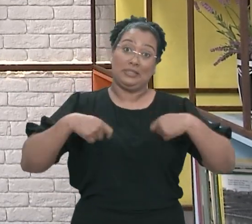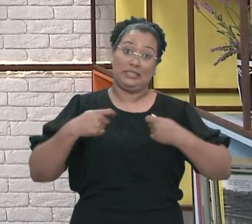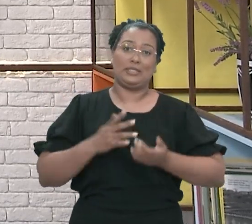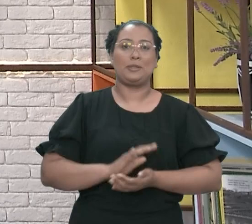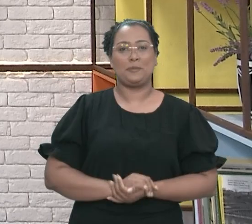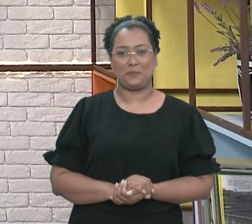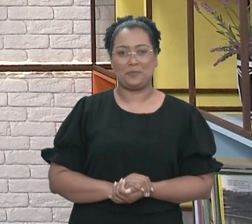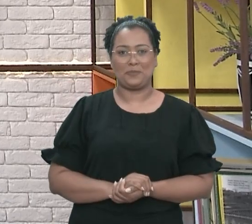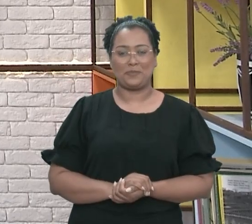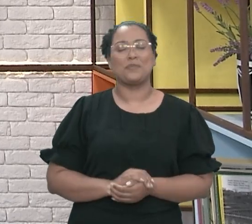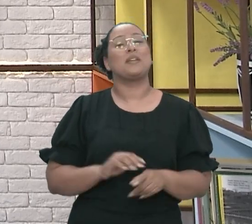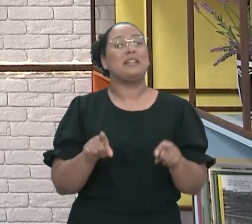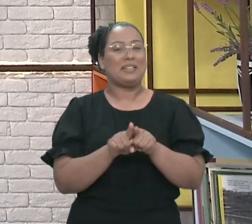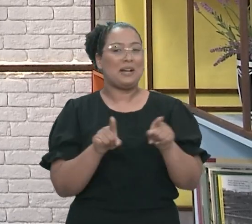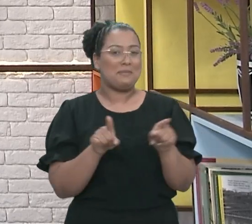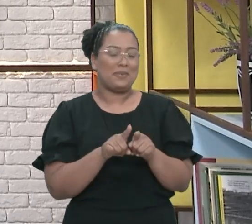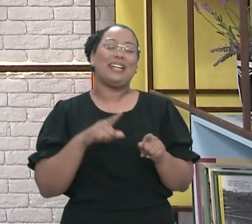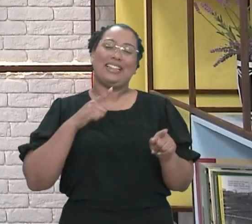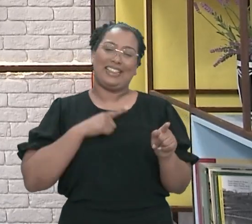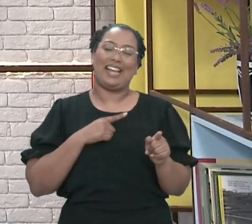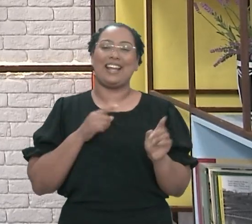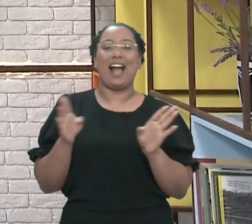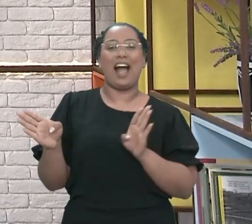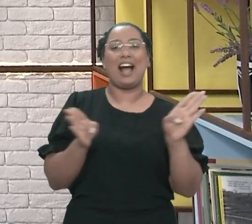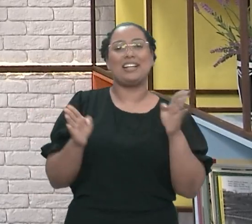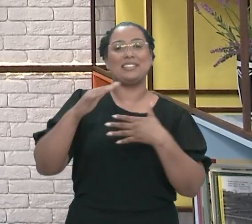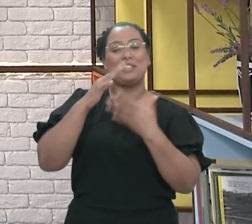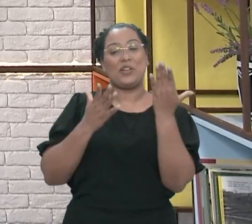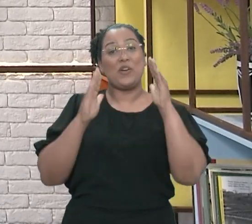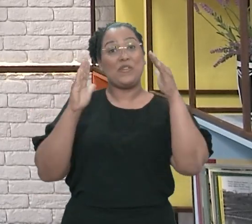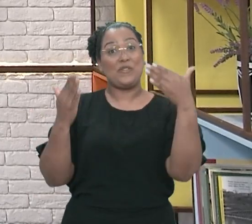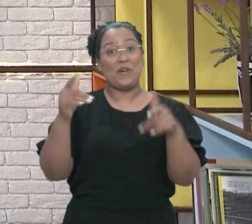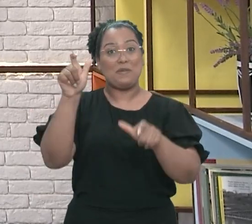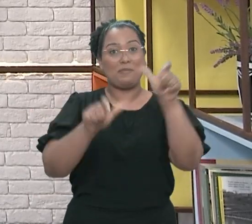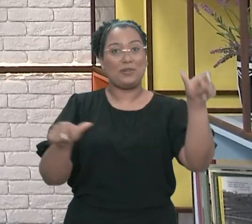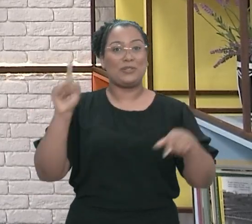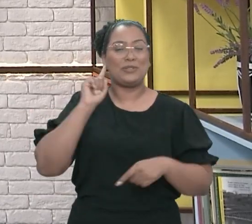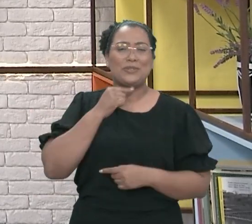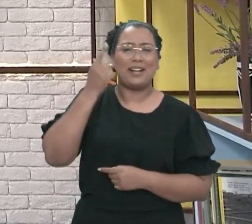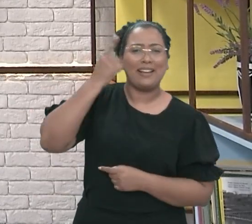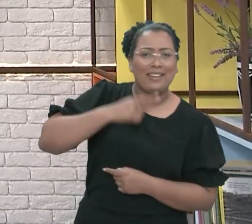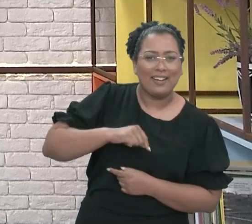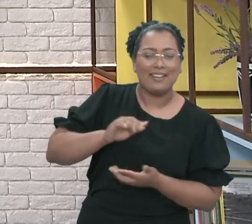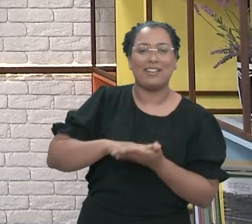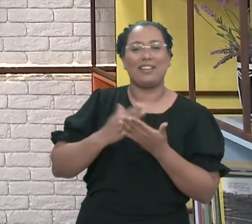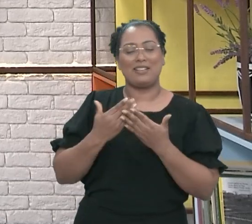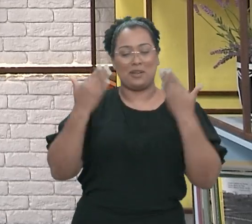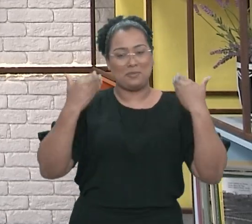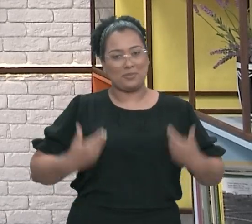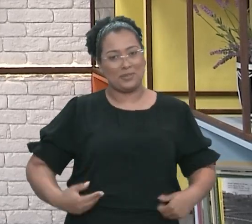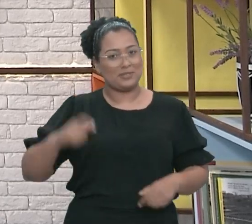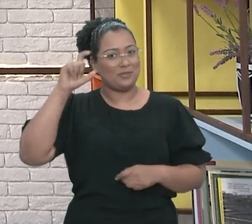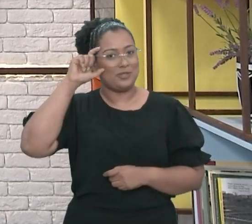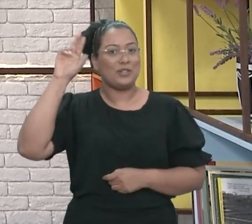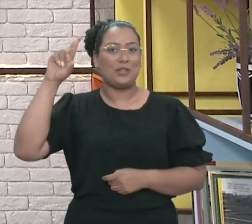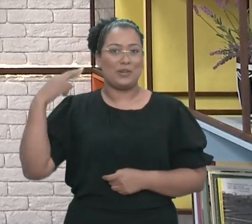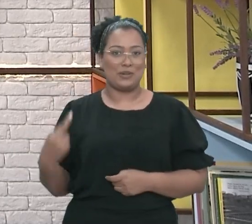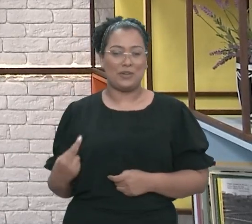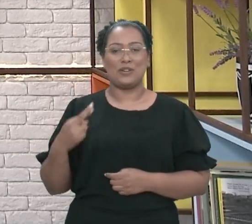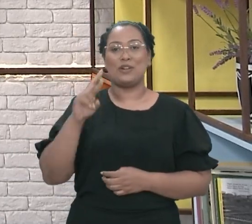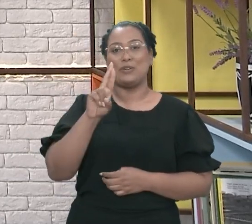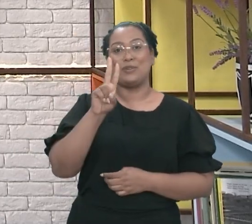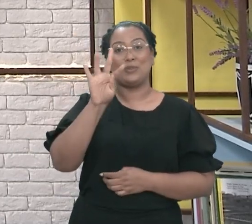visão, além da acessibilidade em Libras para o público surdo. Hoje quem está com a gente, a intérprete de Libras, é